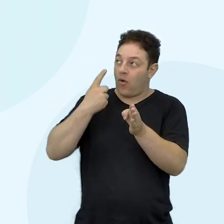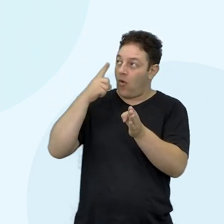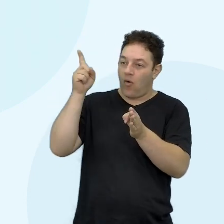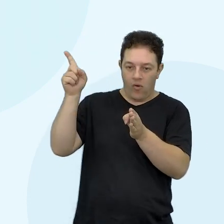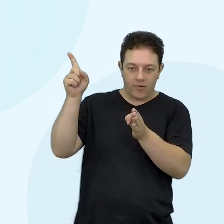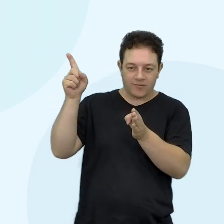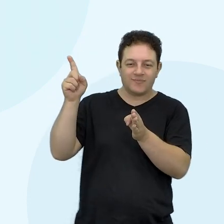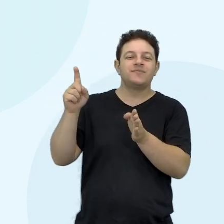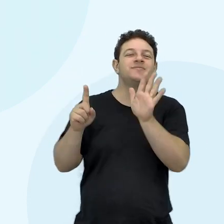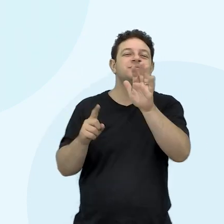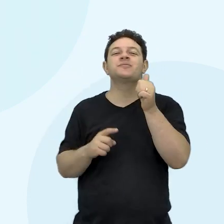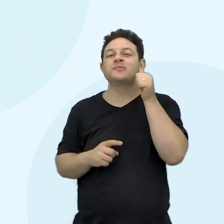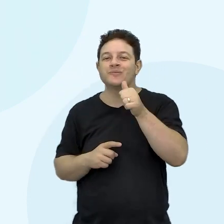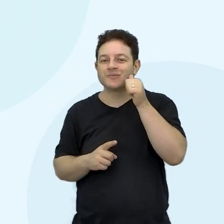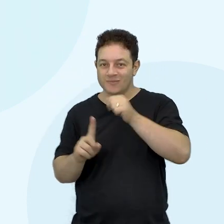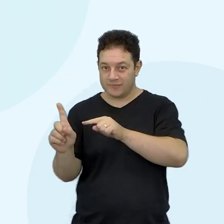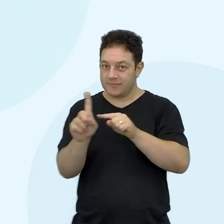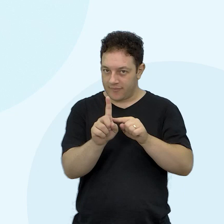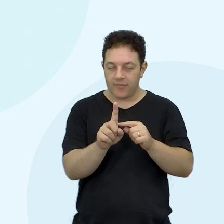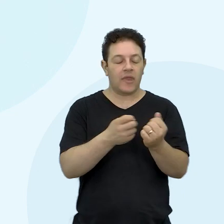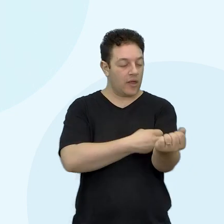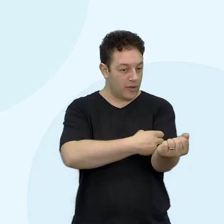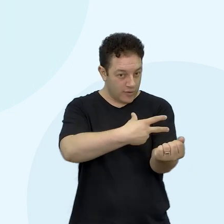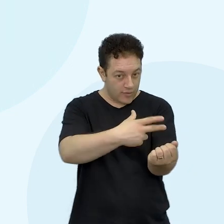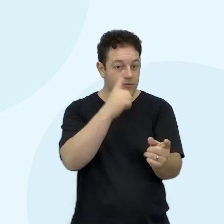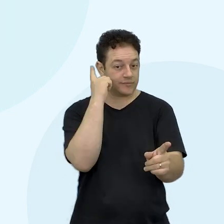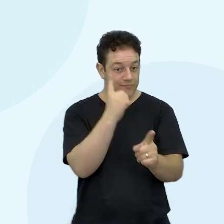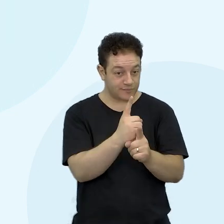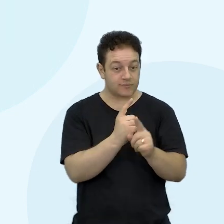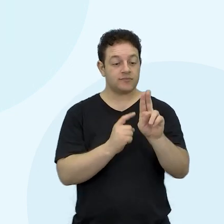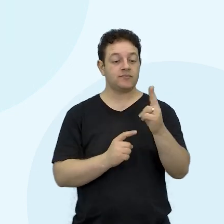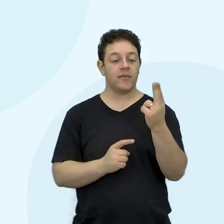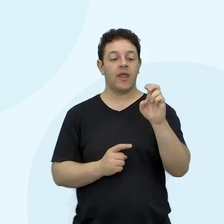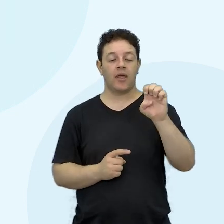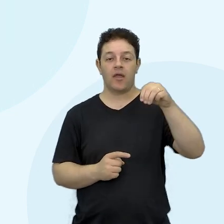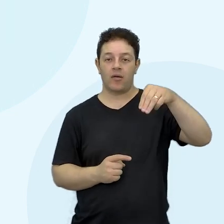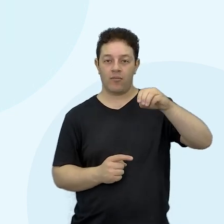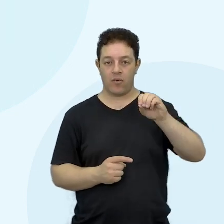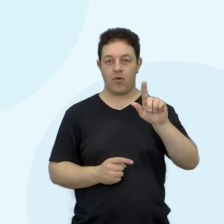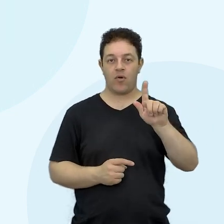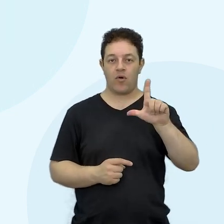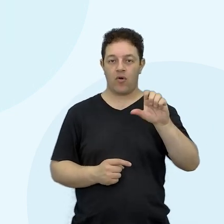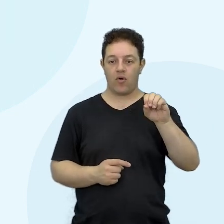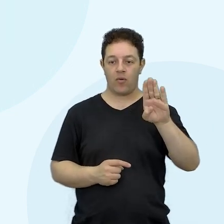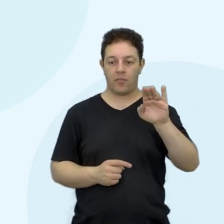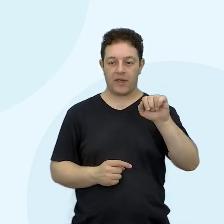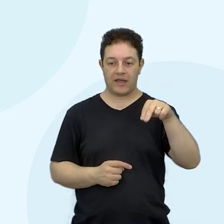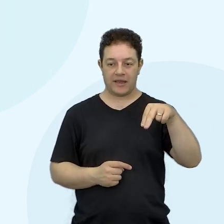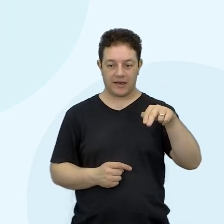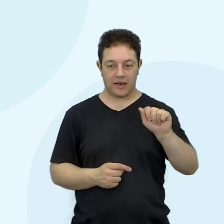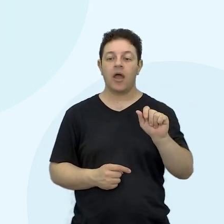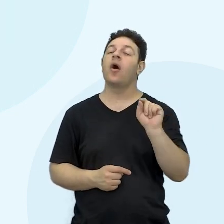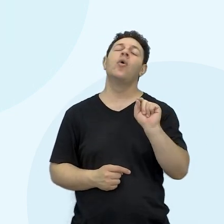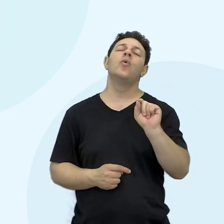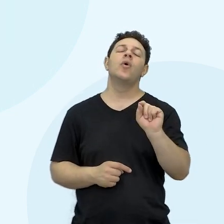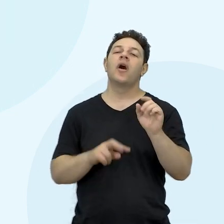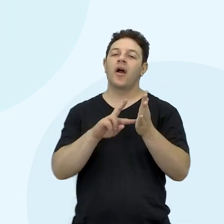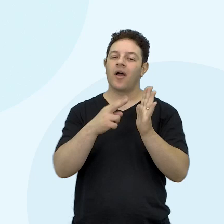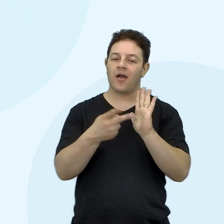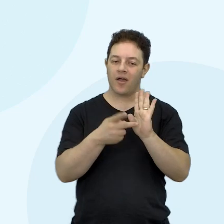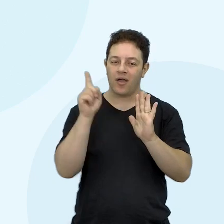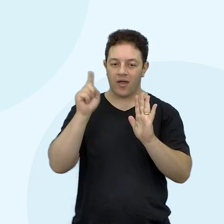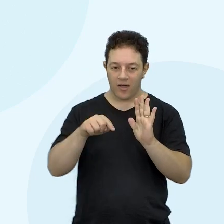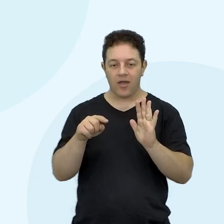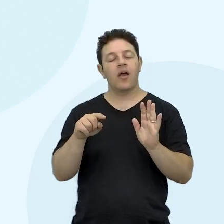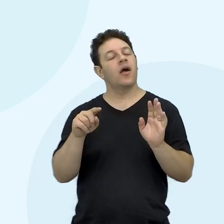só, essa mulher, ela apresentou como resultado da sua hemoglobina. O que significa hemoglobina? A